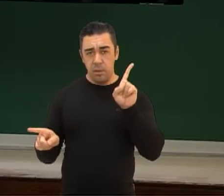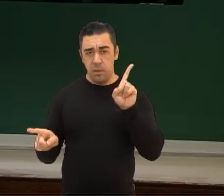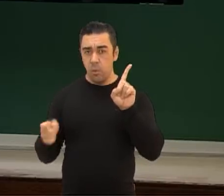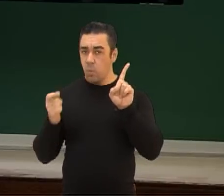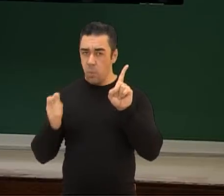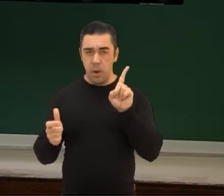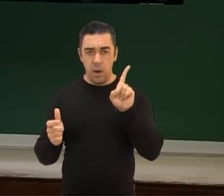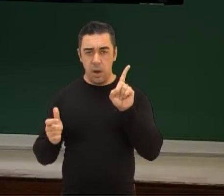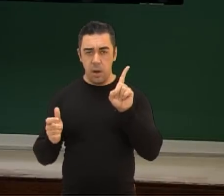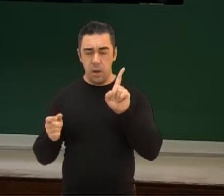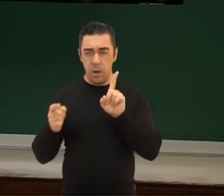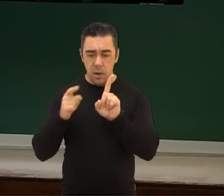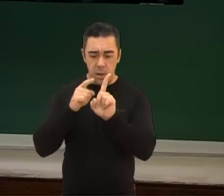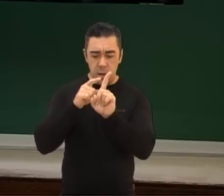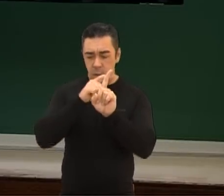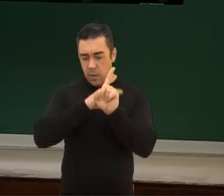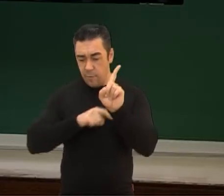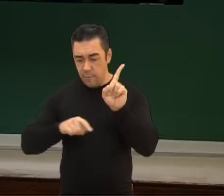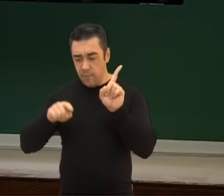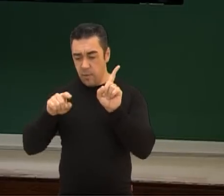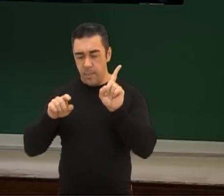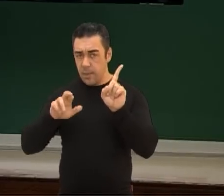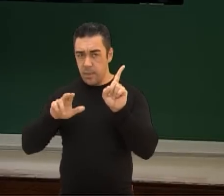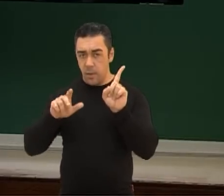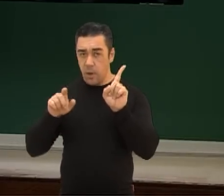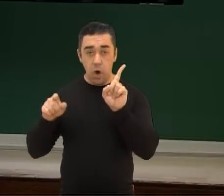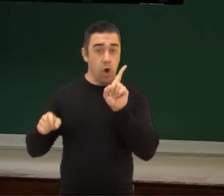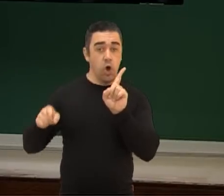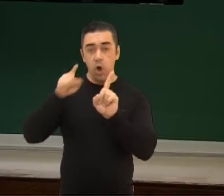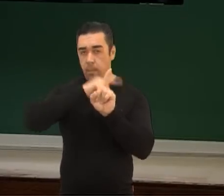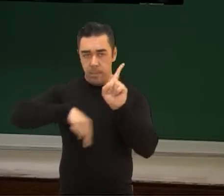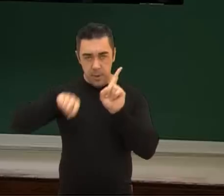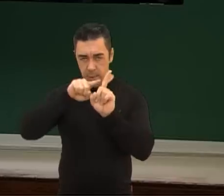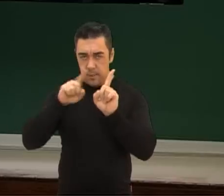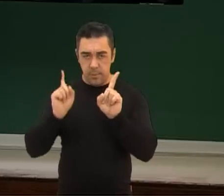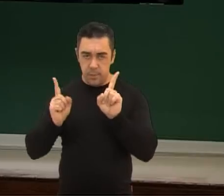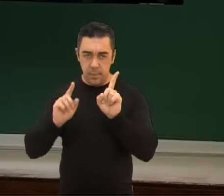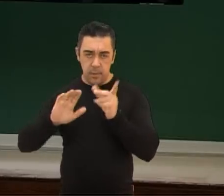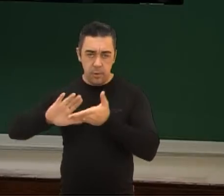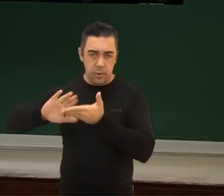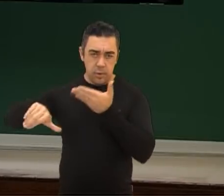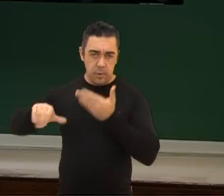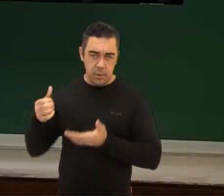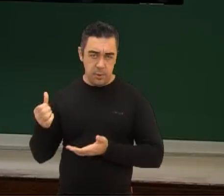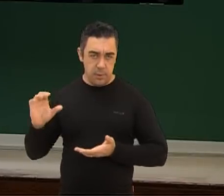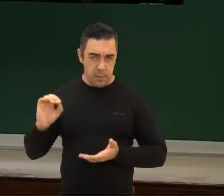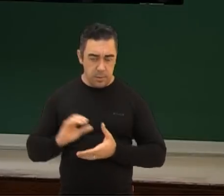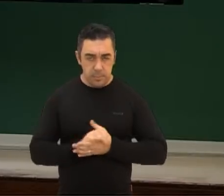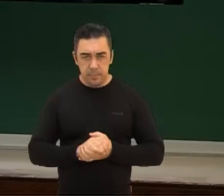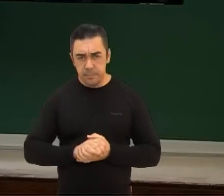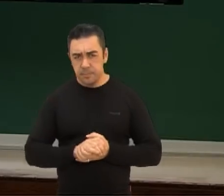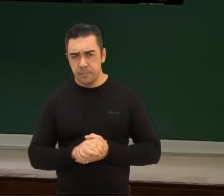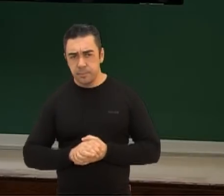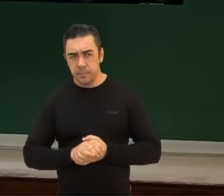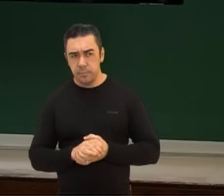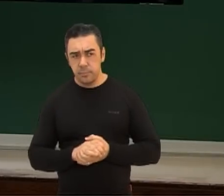uma volta, mas não é uma volta completa. Então, nós podemos eliminar os 60 graus.